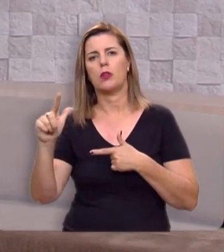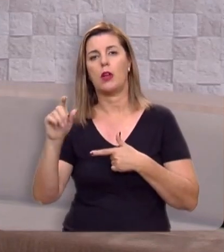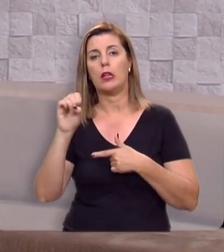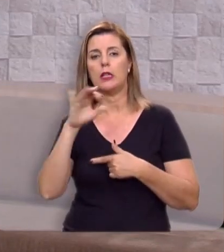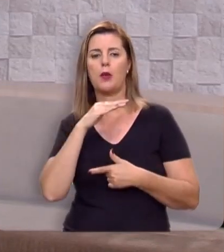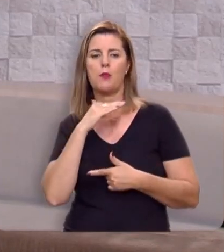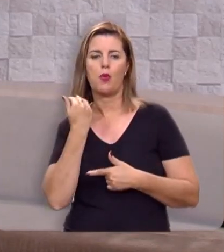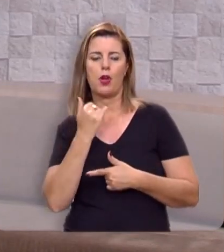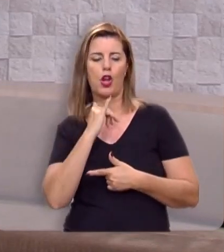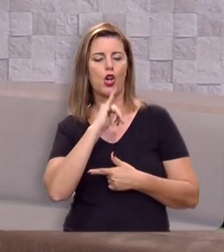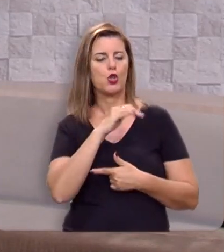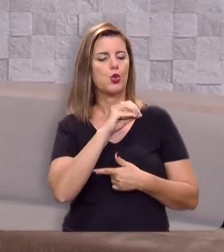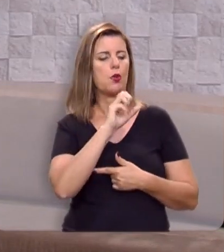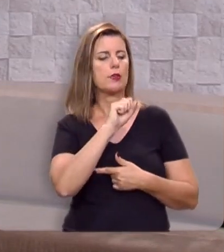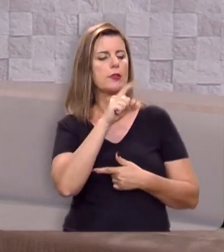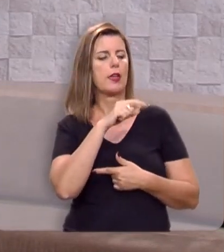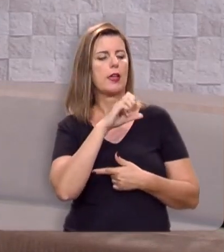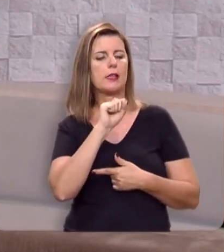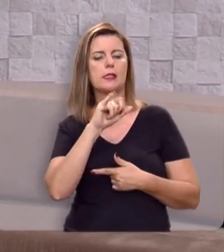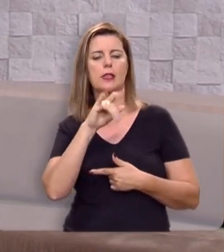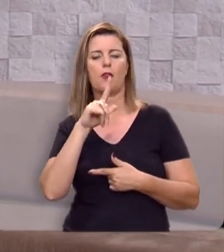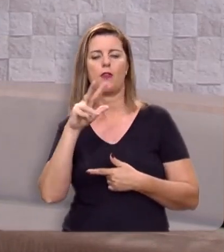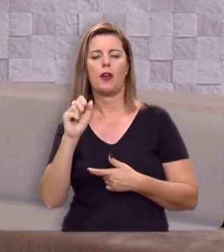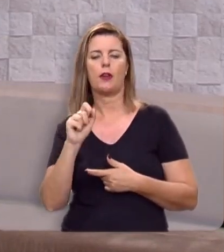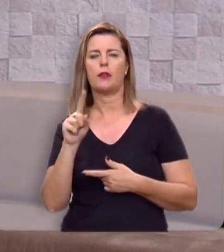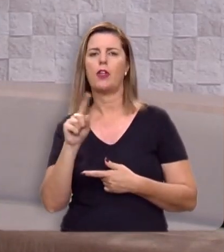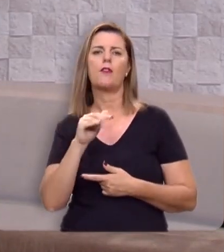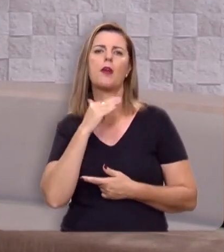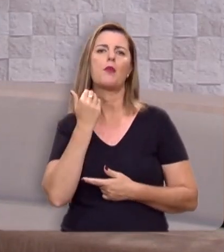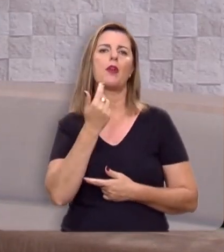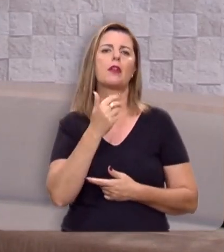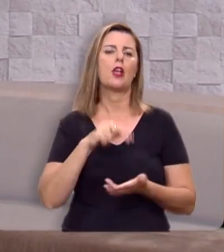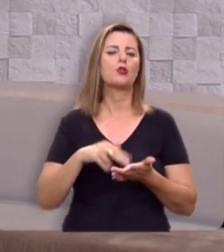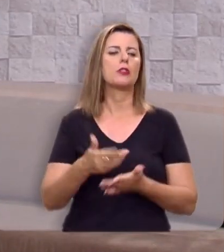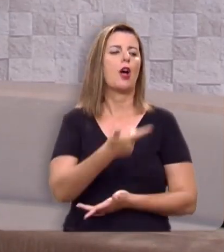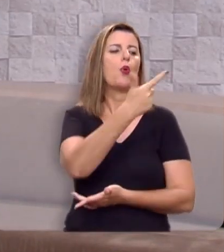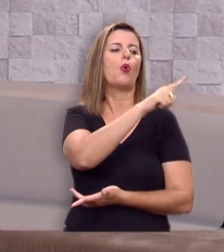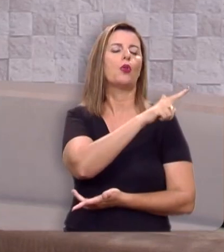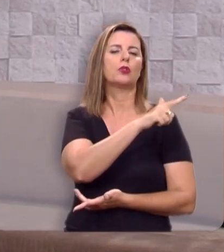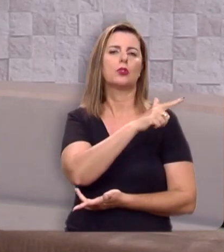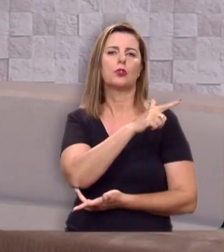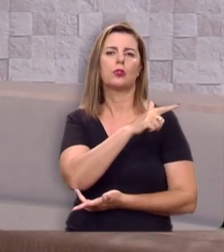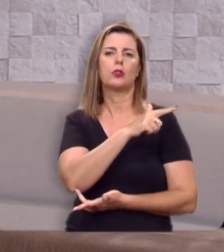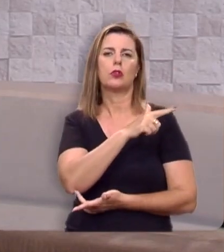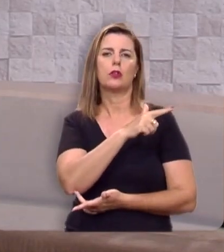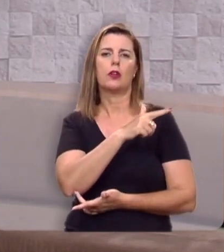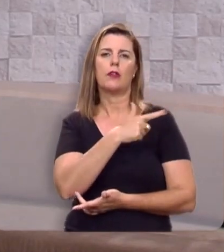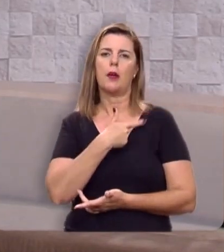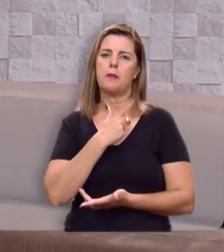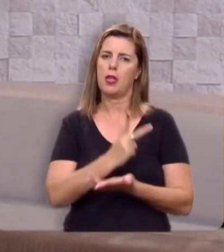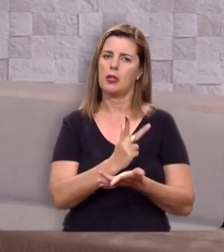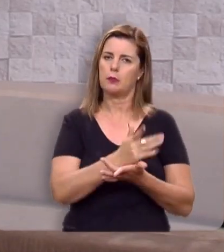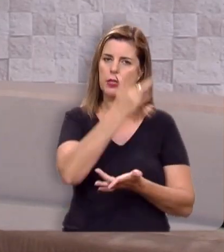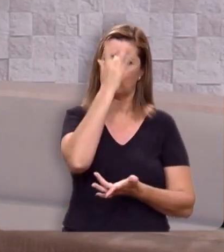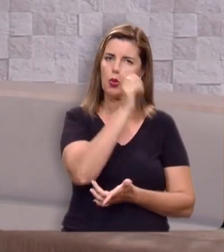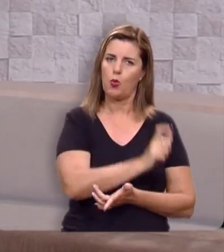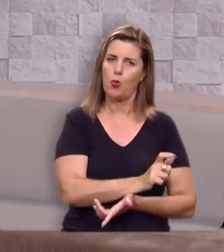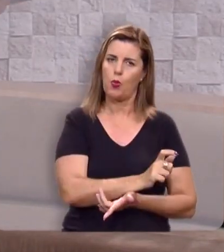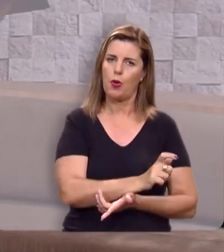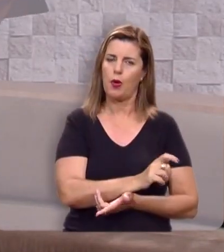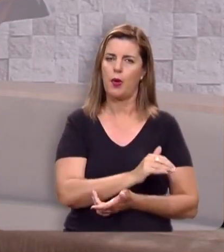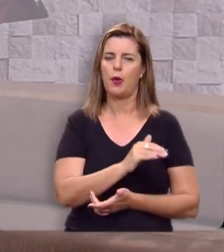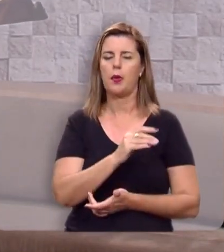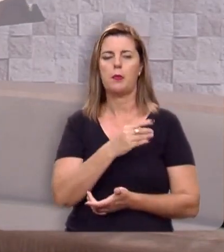morrer o José da Silva, não vai ressuscitar o Antônio Pereira, mas vai ressuscitar o José da Silva. Se morrer